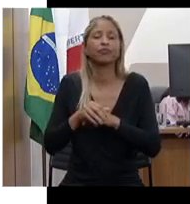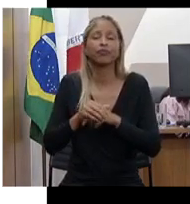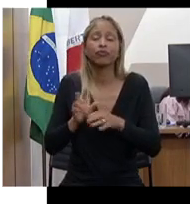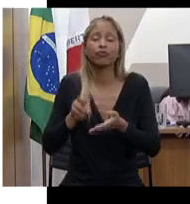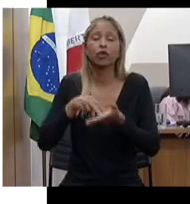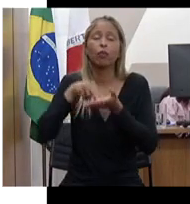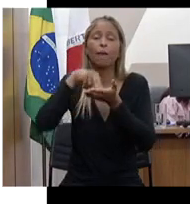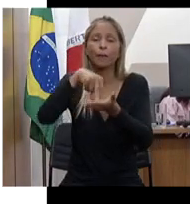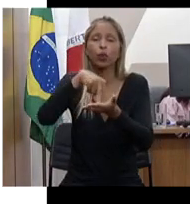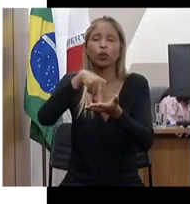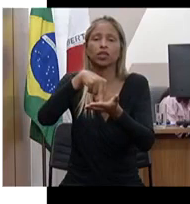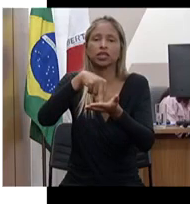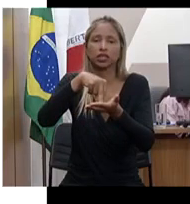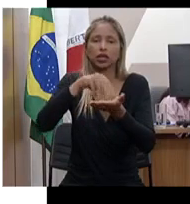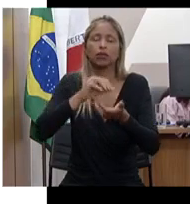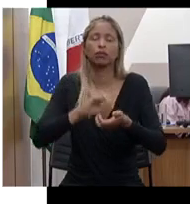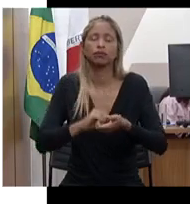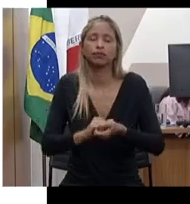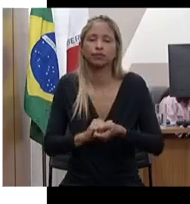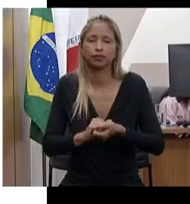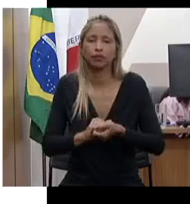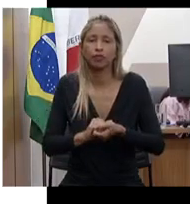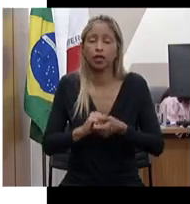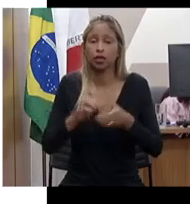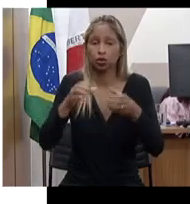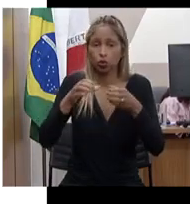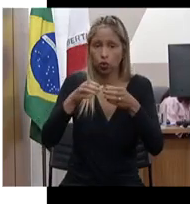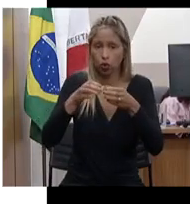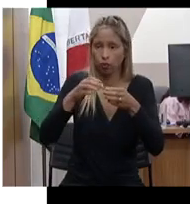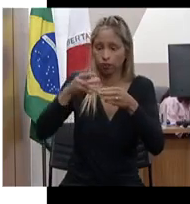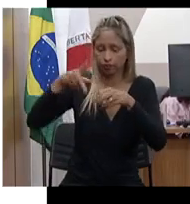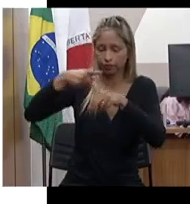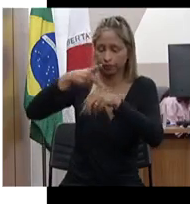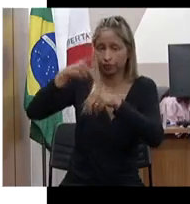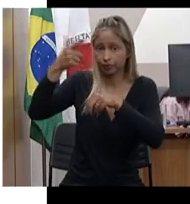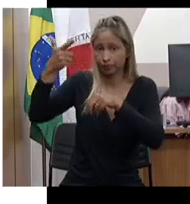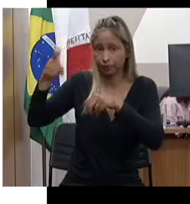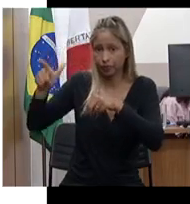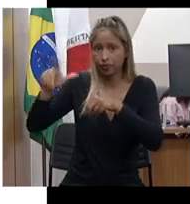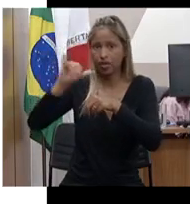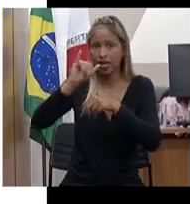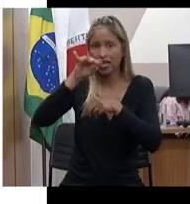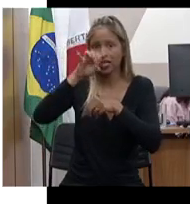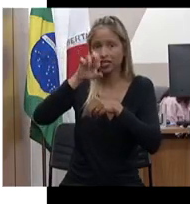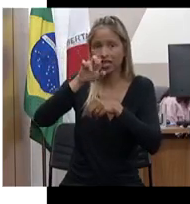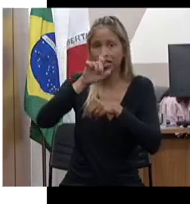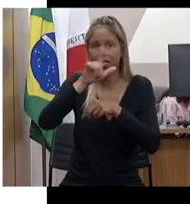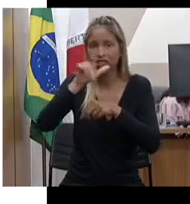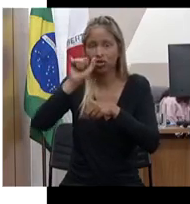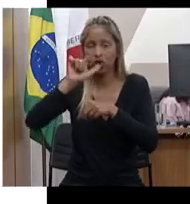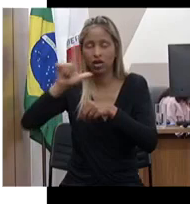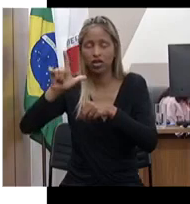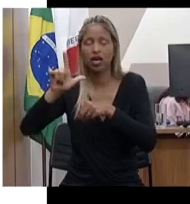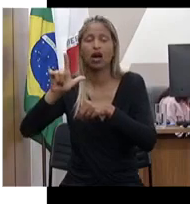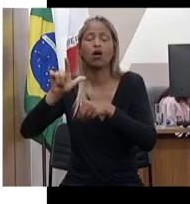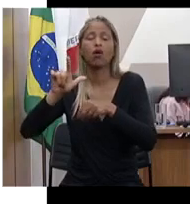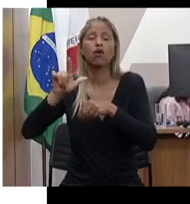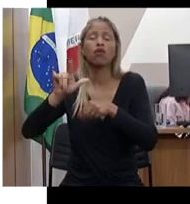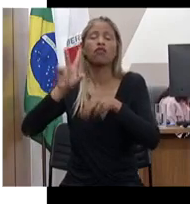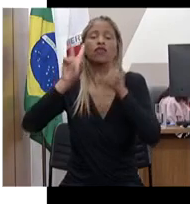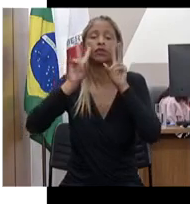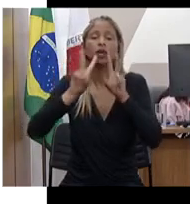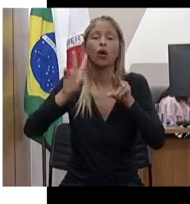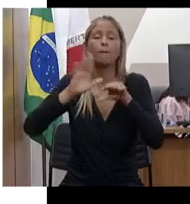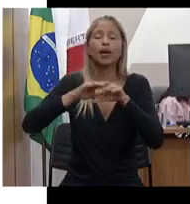posição né de uma instituição internacional que consegue fazer mais visível um pouco mais